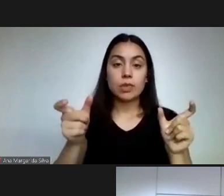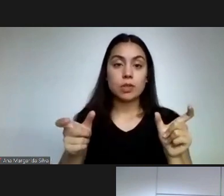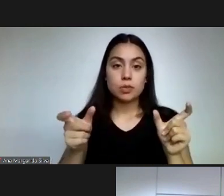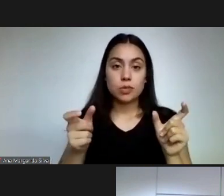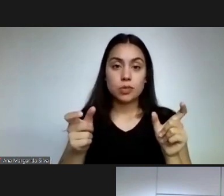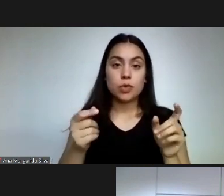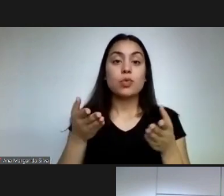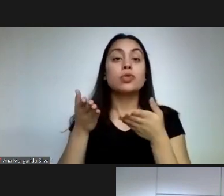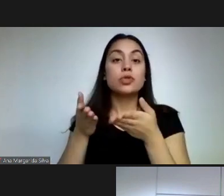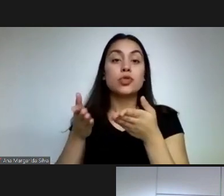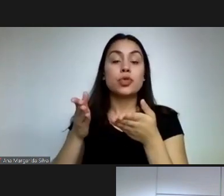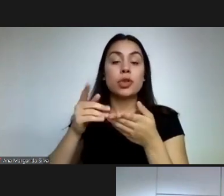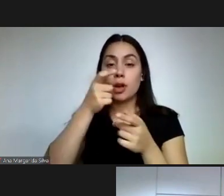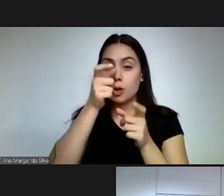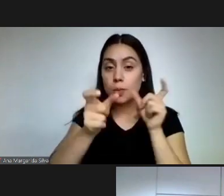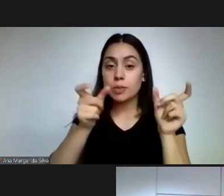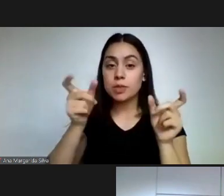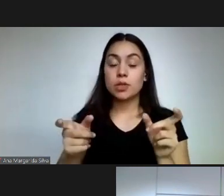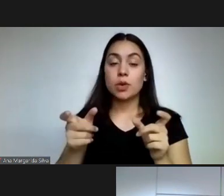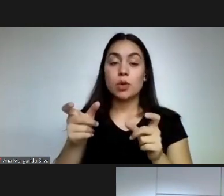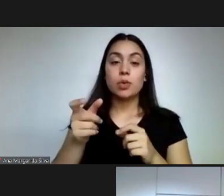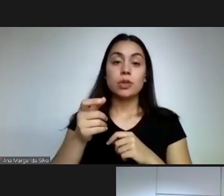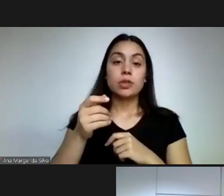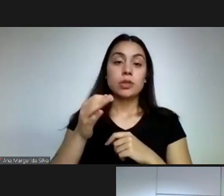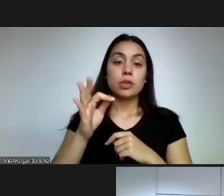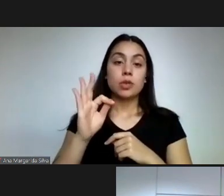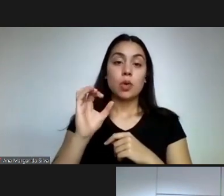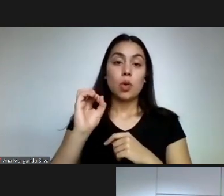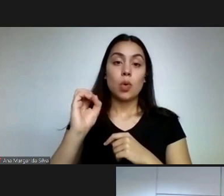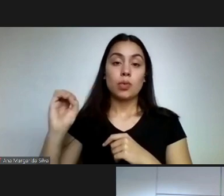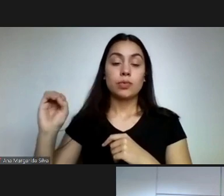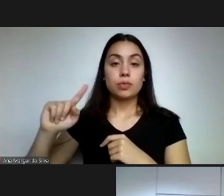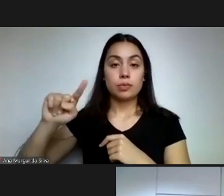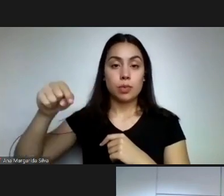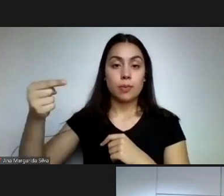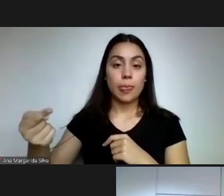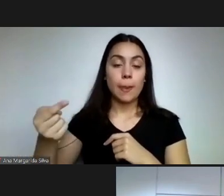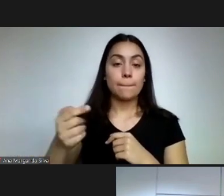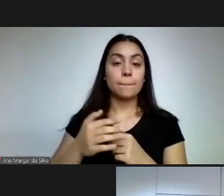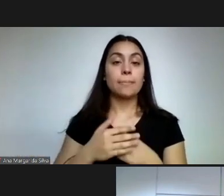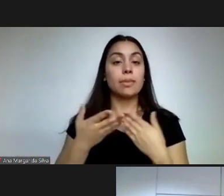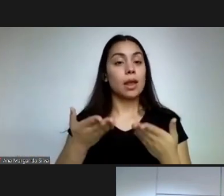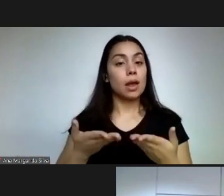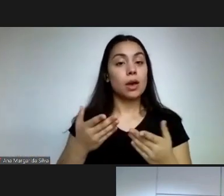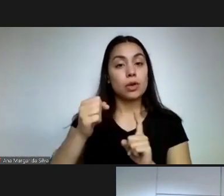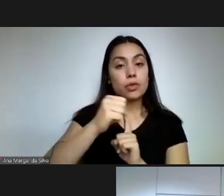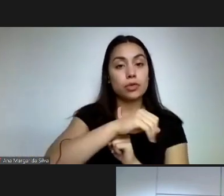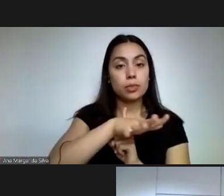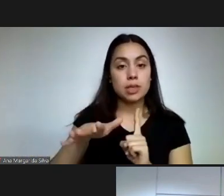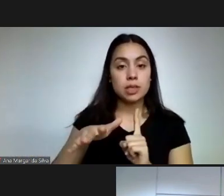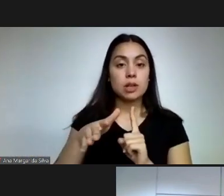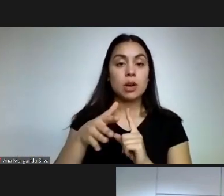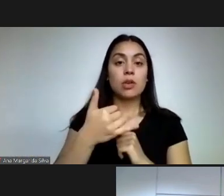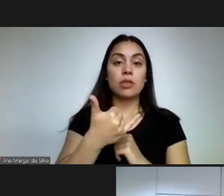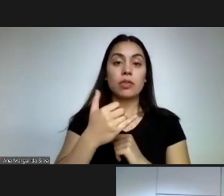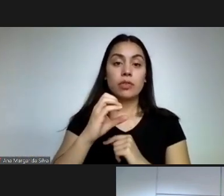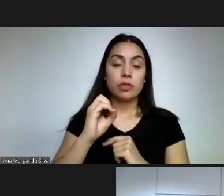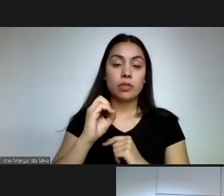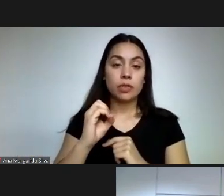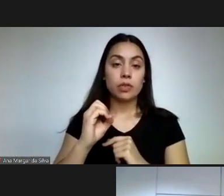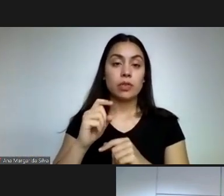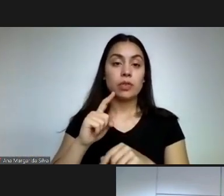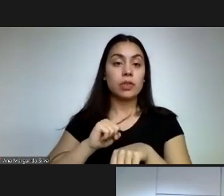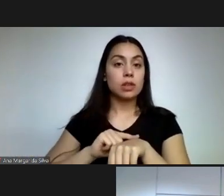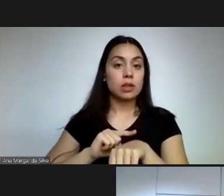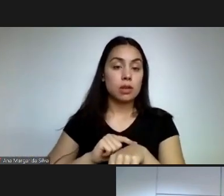jovens, e ainda temos um ano de trabalho em que eles vão estar a organizar agora formações de 20 horas para jovens seus pares também,